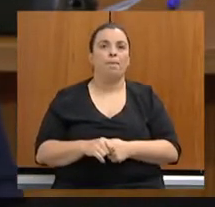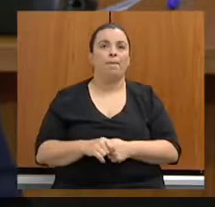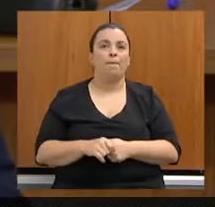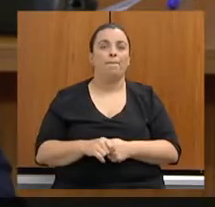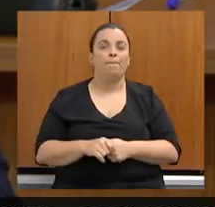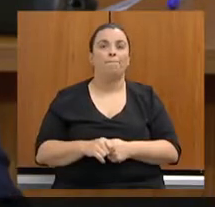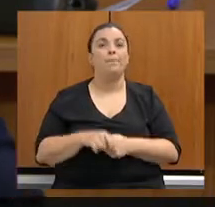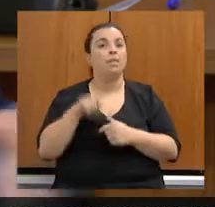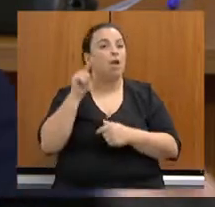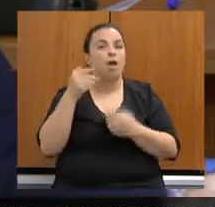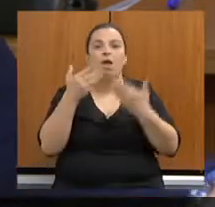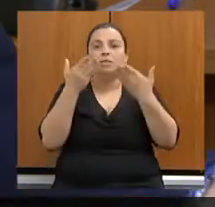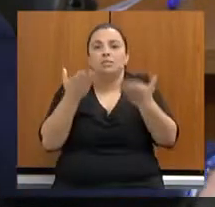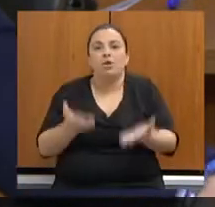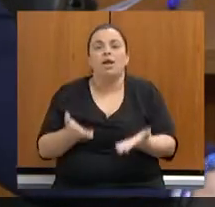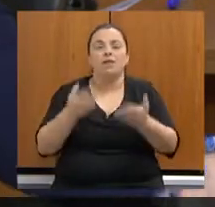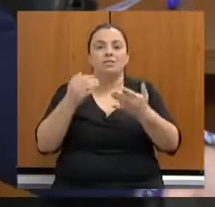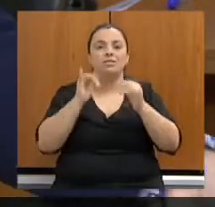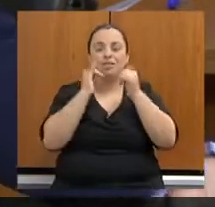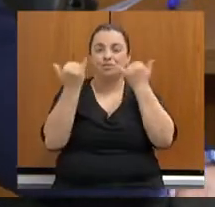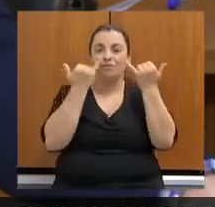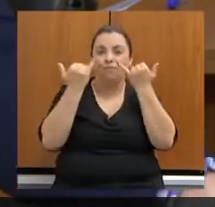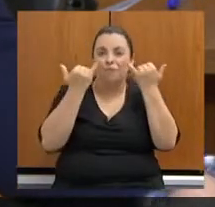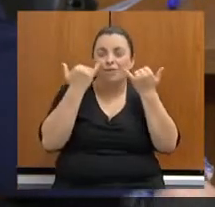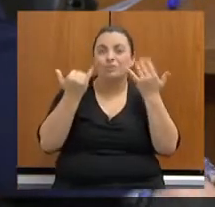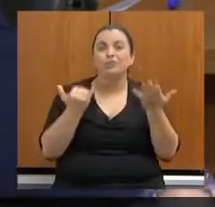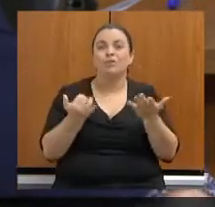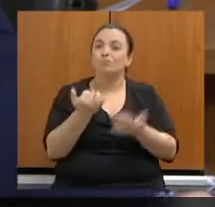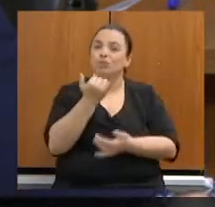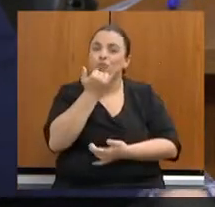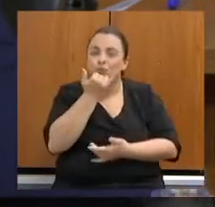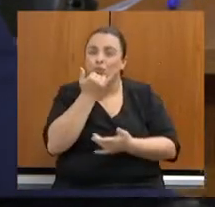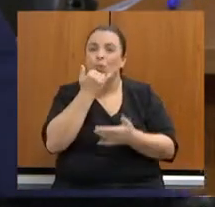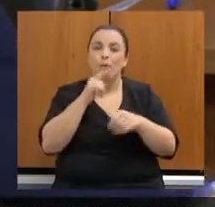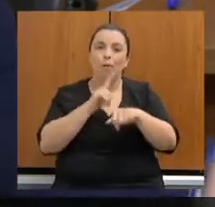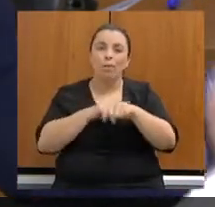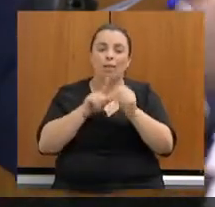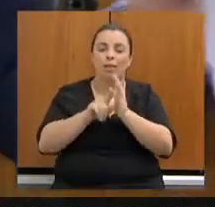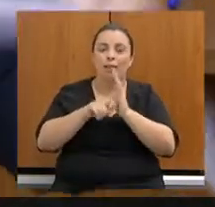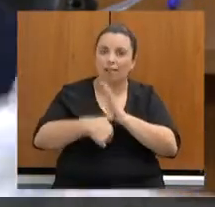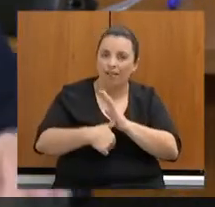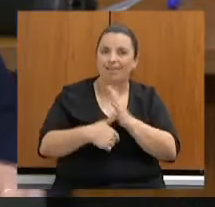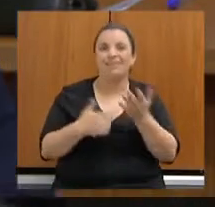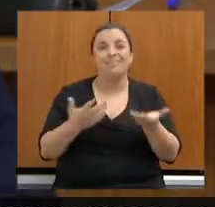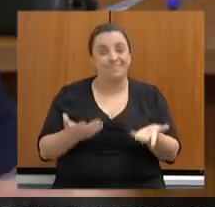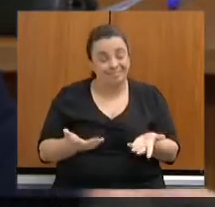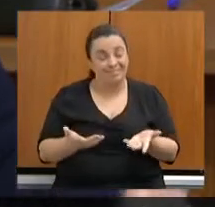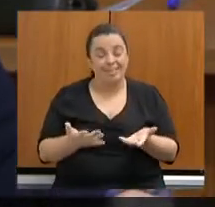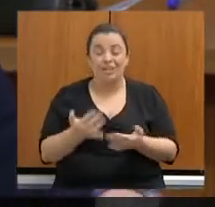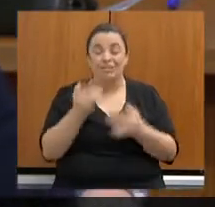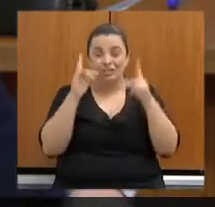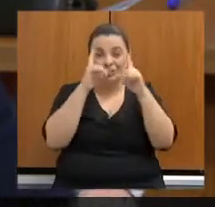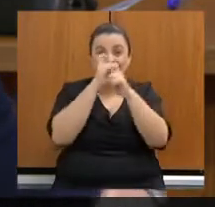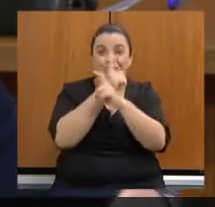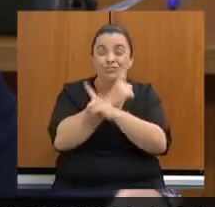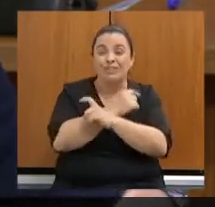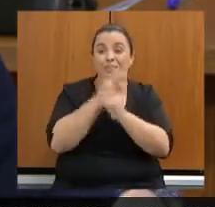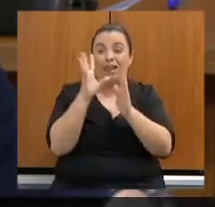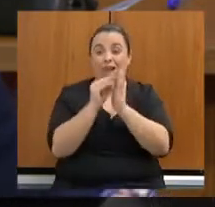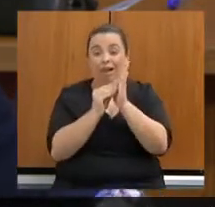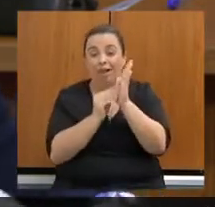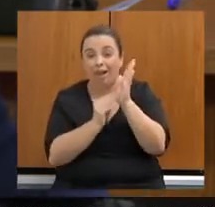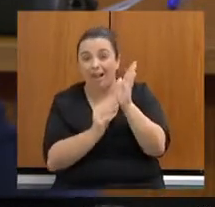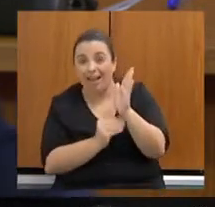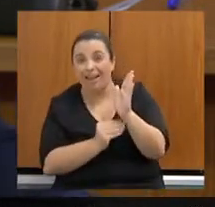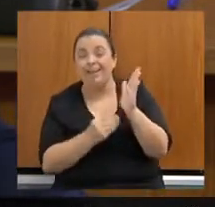e não essas informações que eu tinha Peço desculpas por ter extrapolado o meu tempo porque é difícil a gente sempre